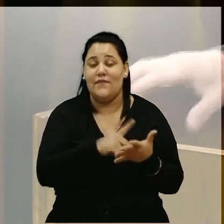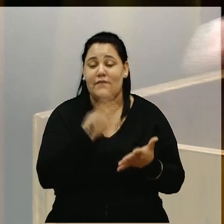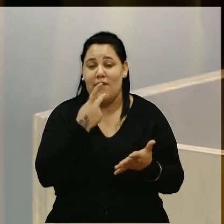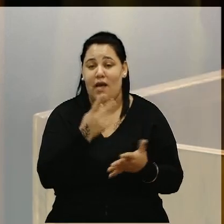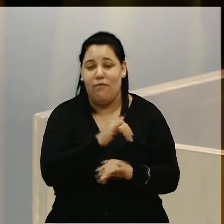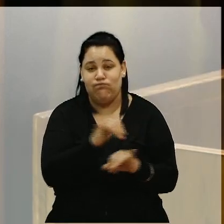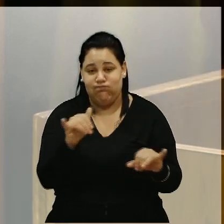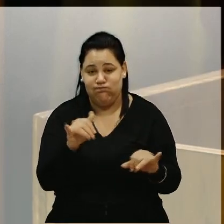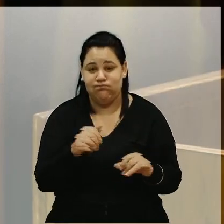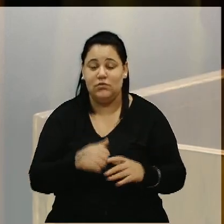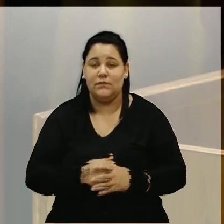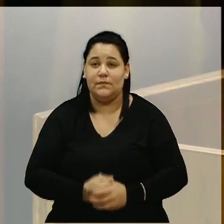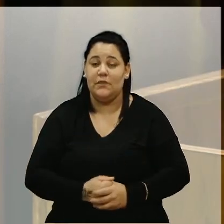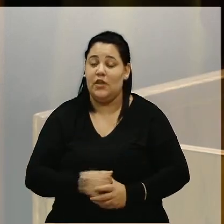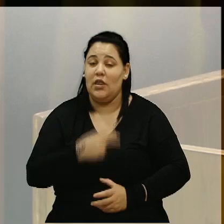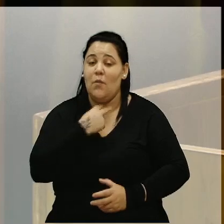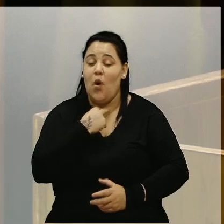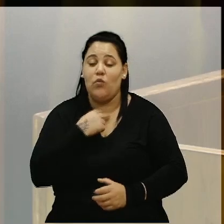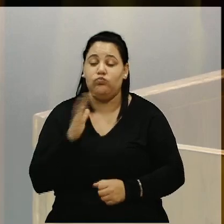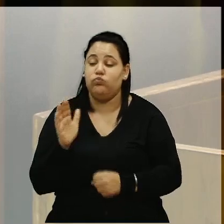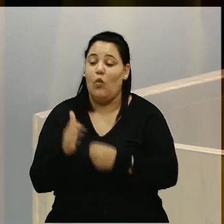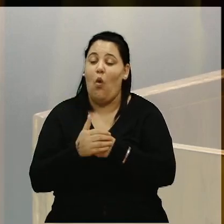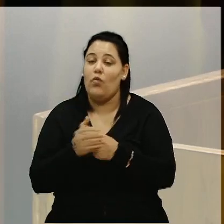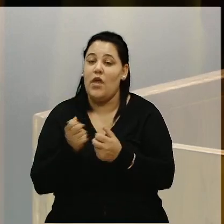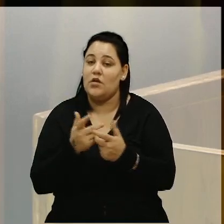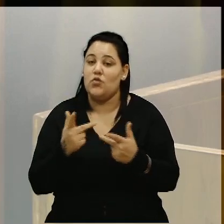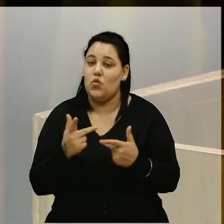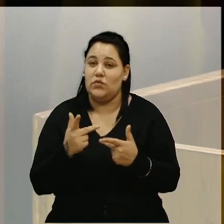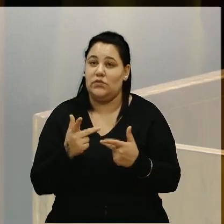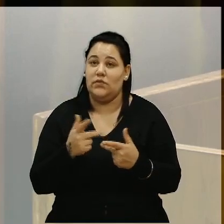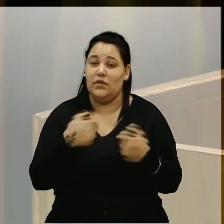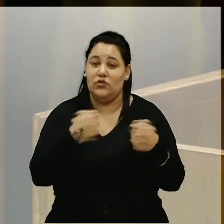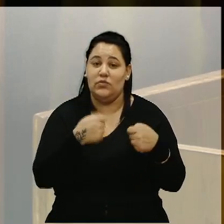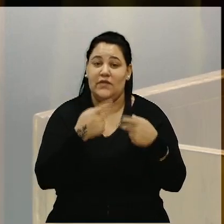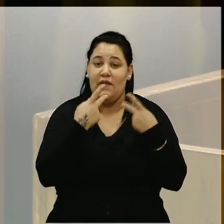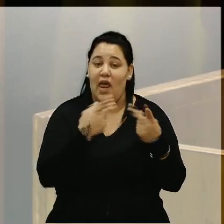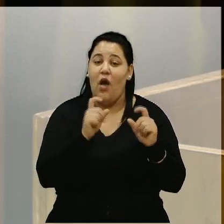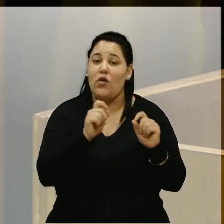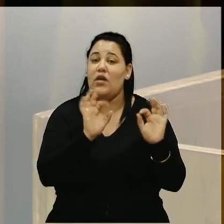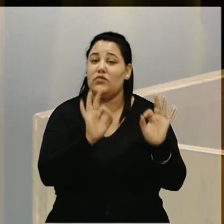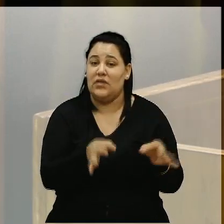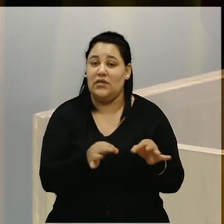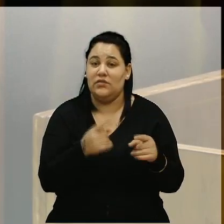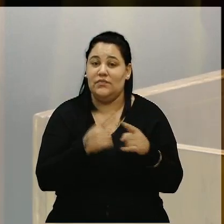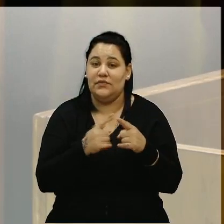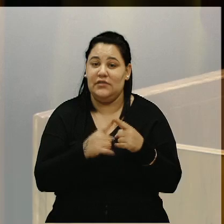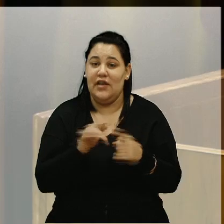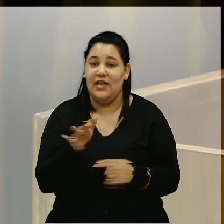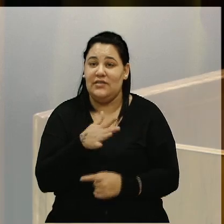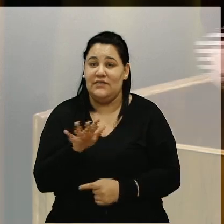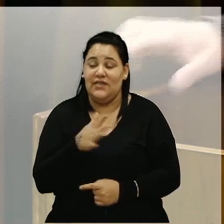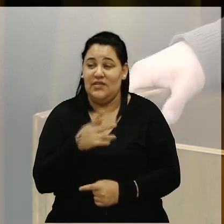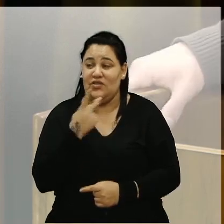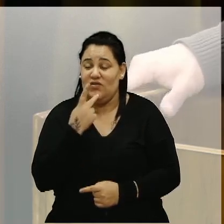podemos... temos que falar o que é correto, o que é o certo, porque às vezes a gente acaba